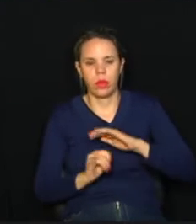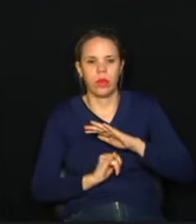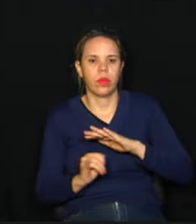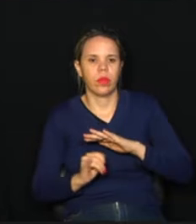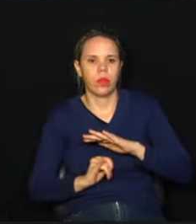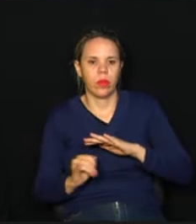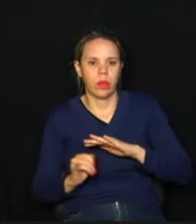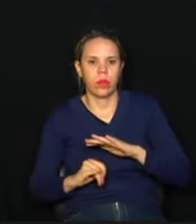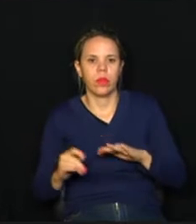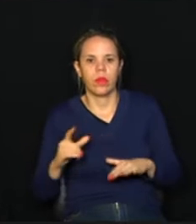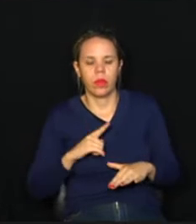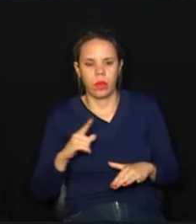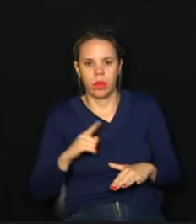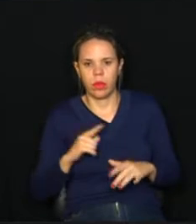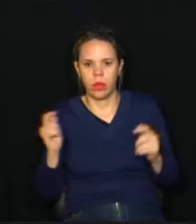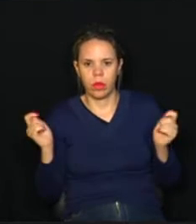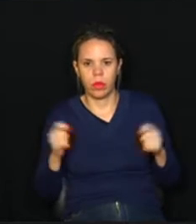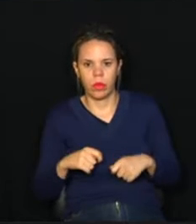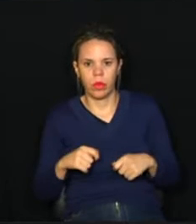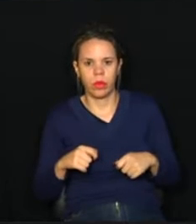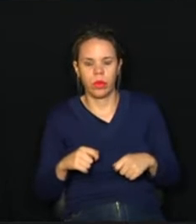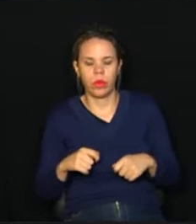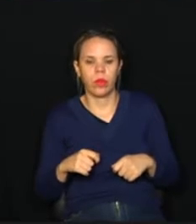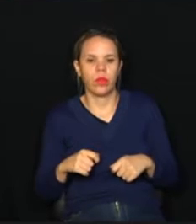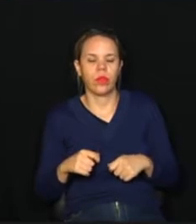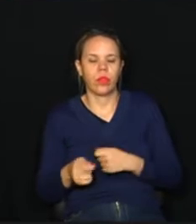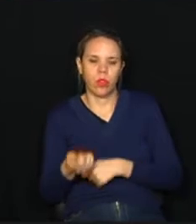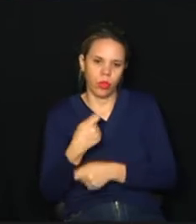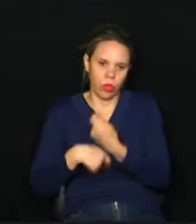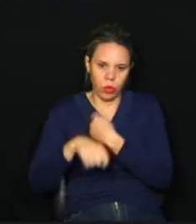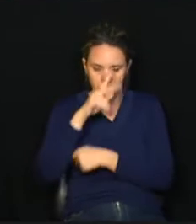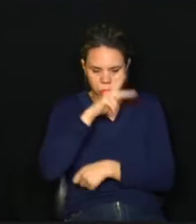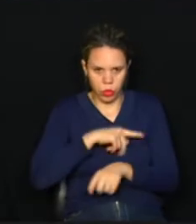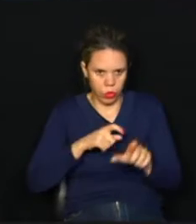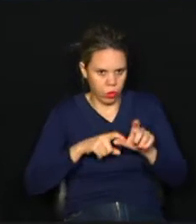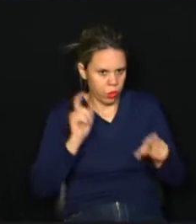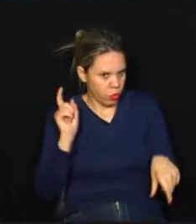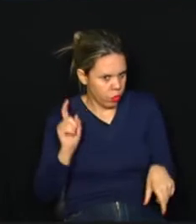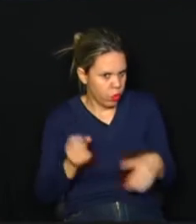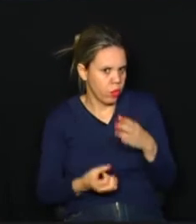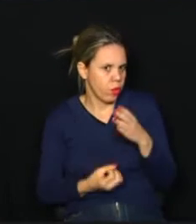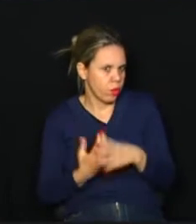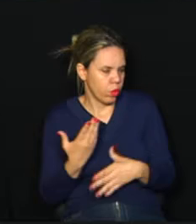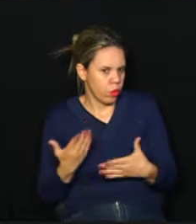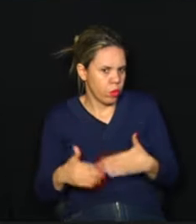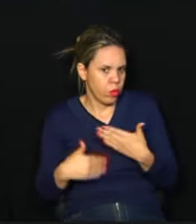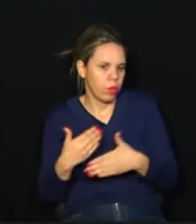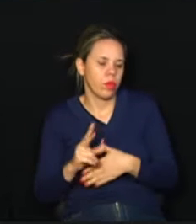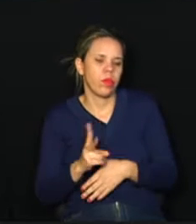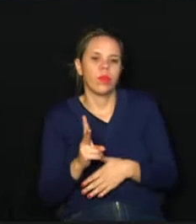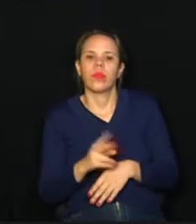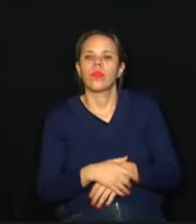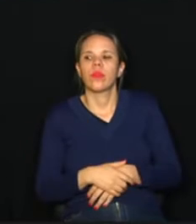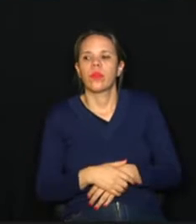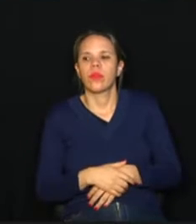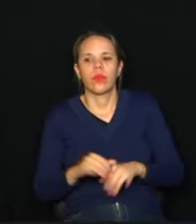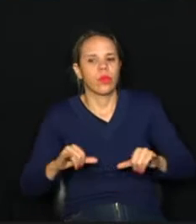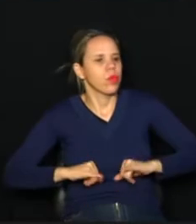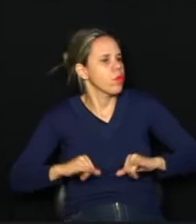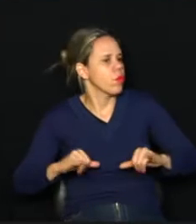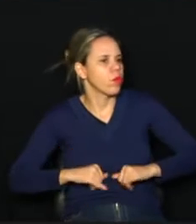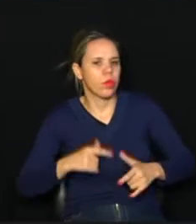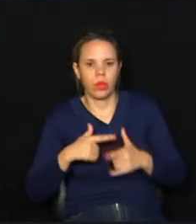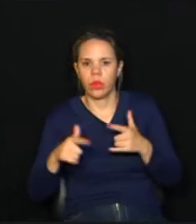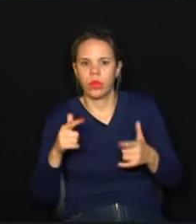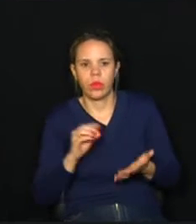que elas tenham capacidade de se autogerir e de ir em frente sem sofrer tanta